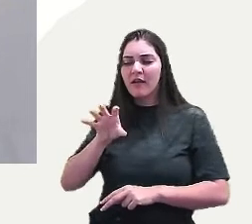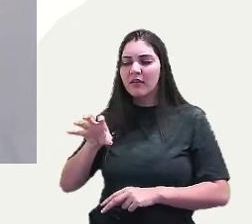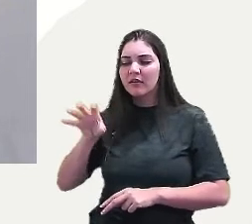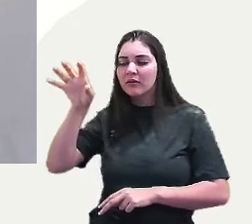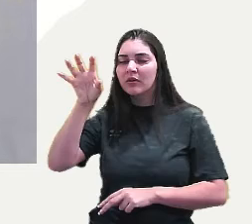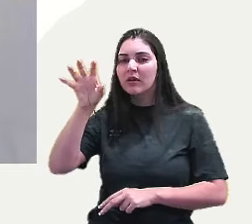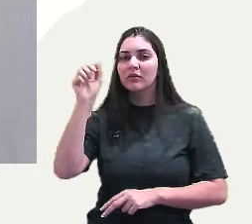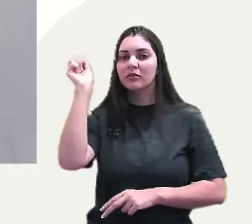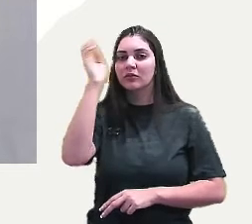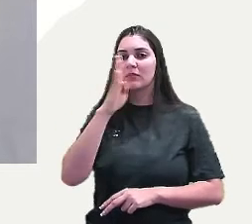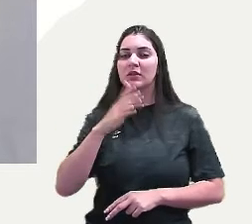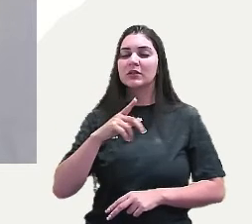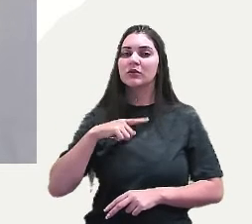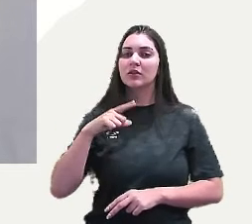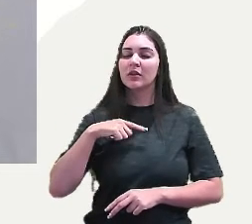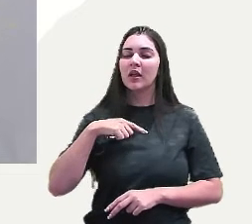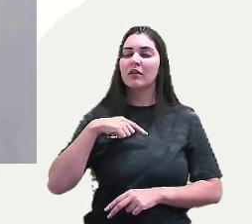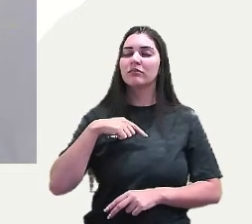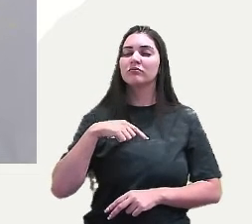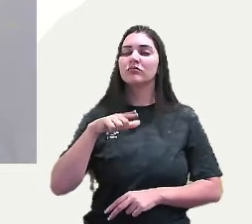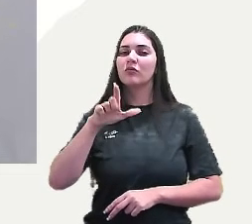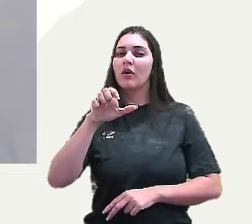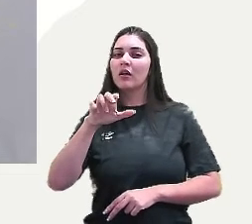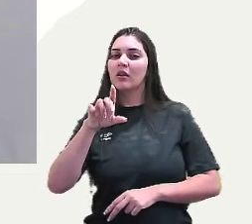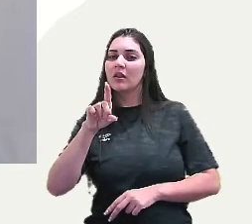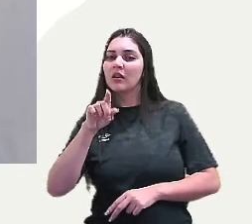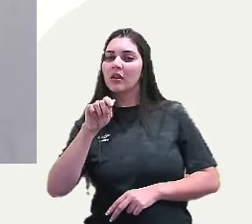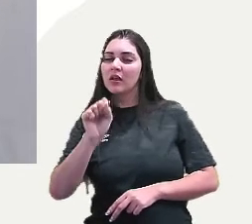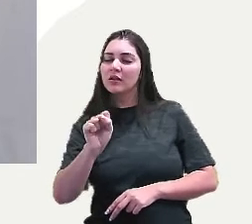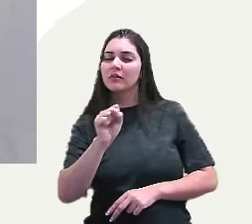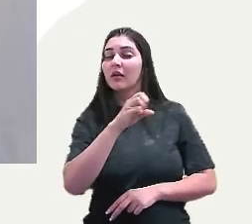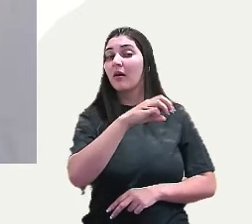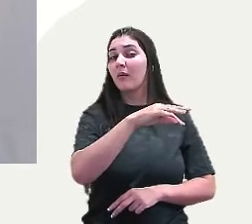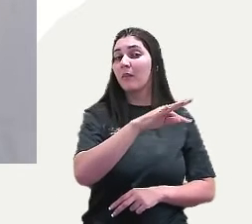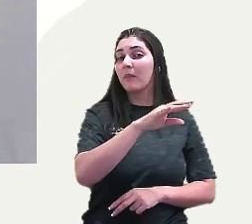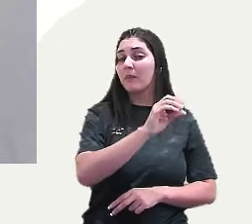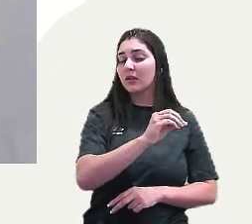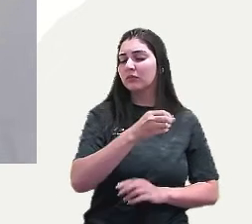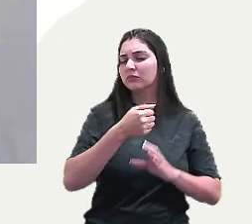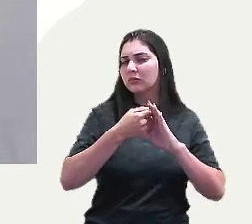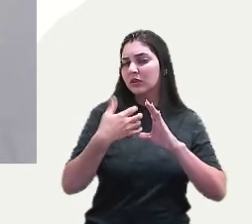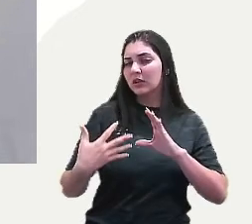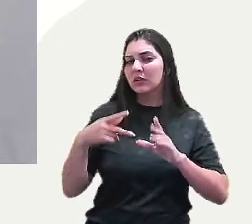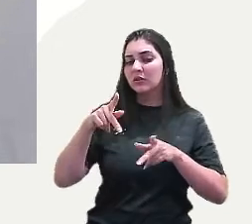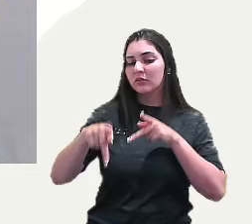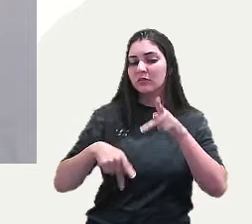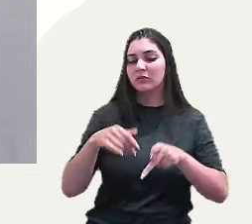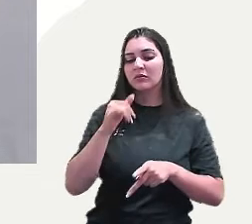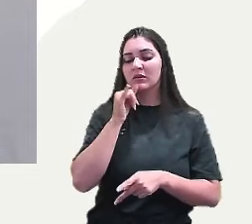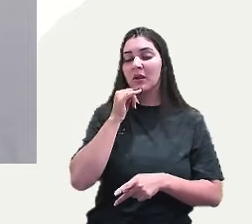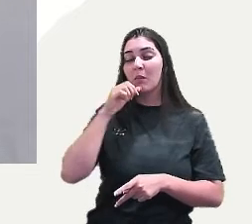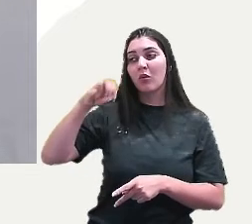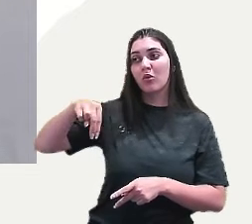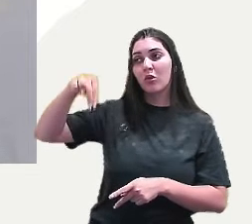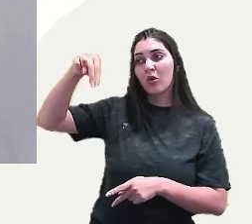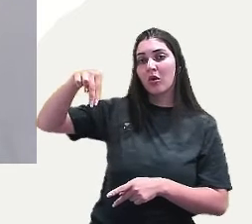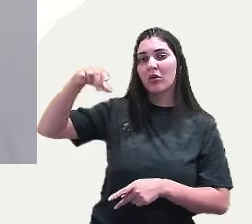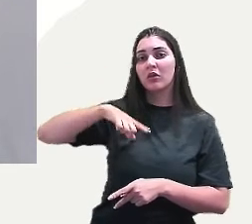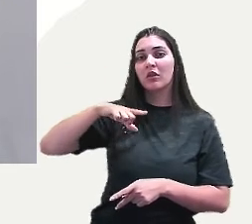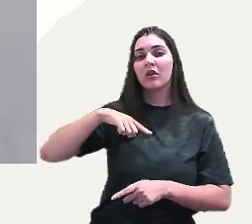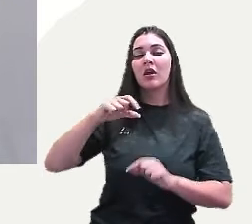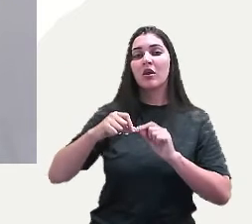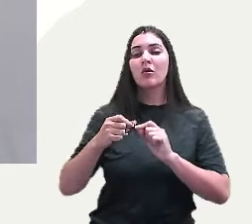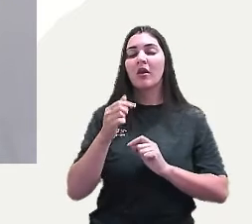um mito e uma lenda que caracteriza aquele povo. Veja, no norte temos a Vitória Regi, o